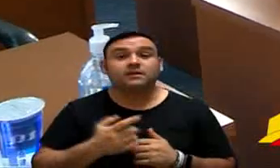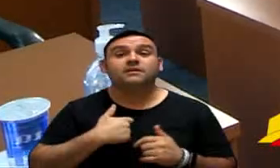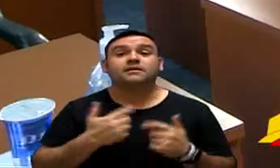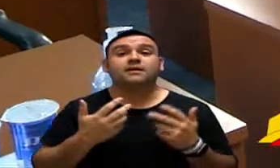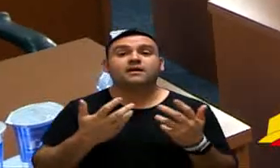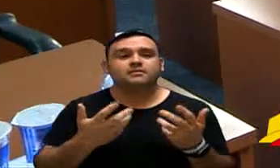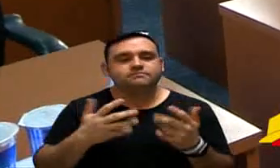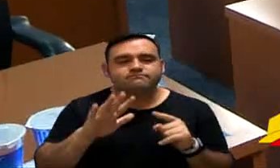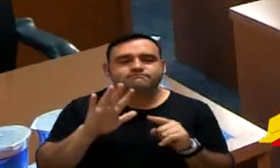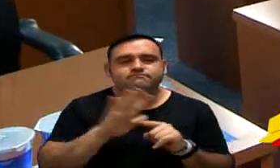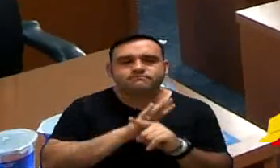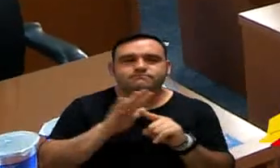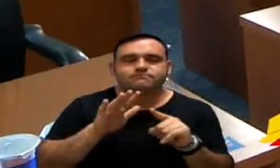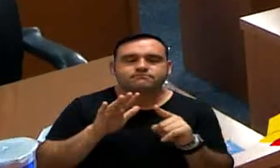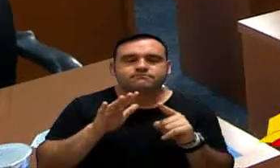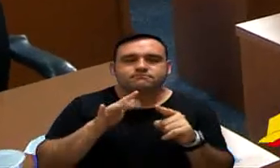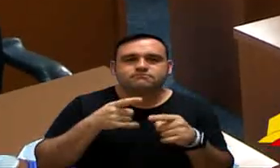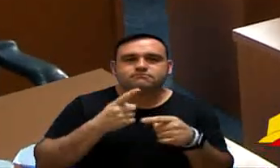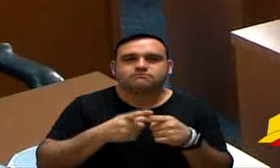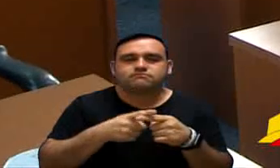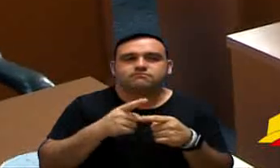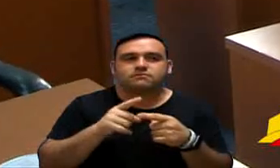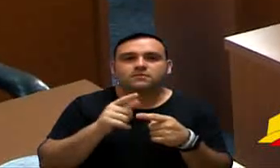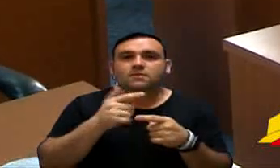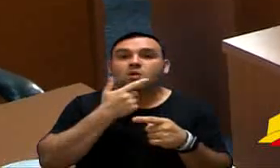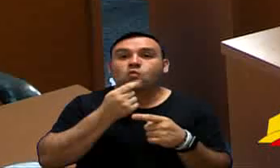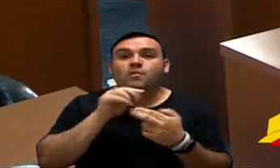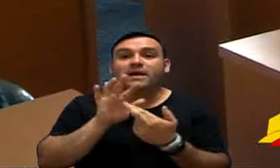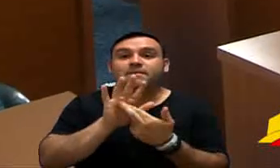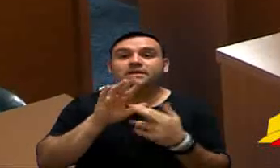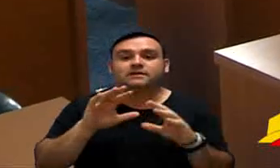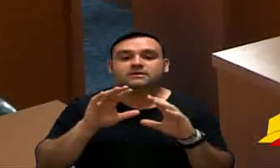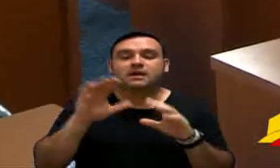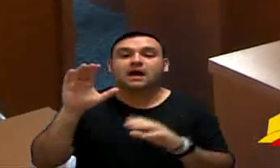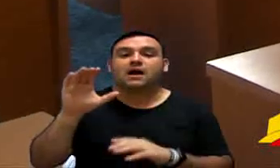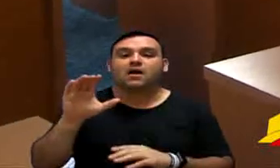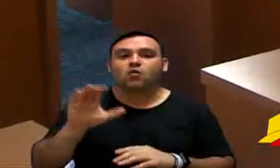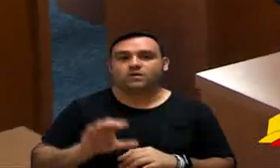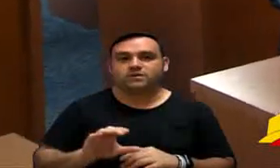Gostaria de saber, até pelo representante da comissão,